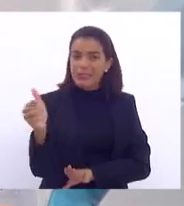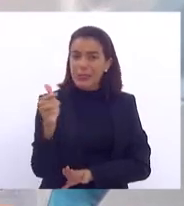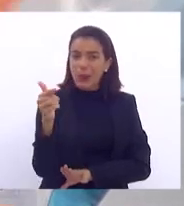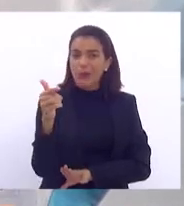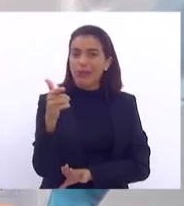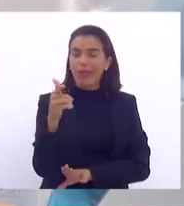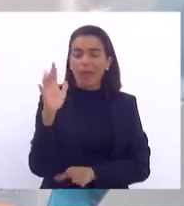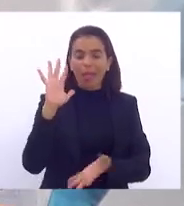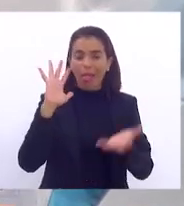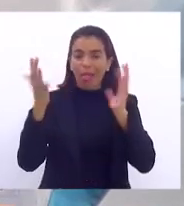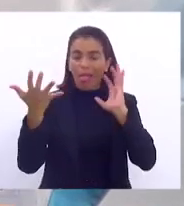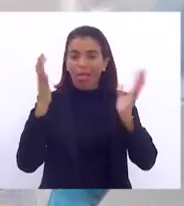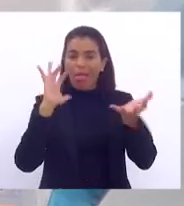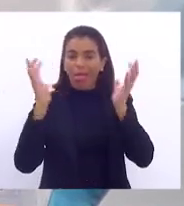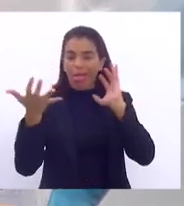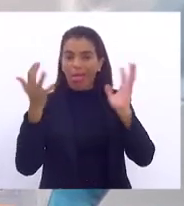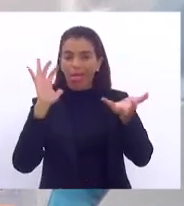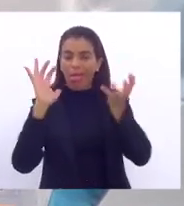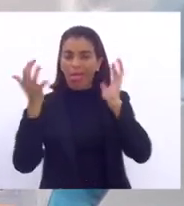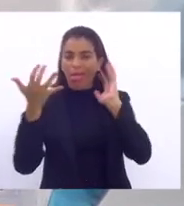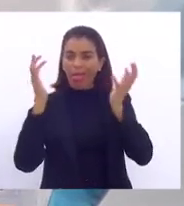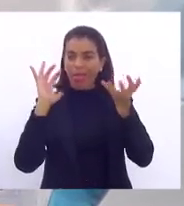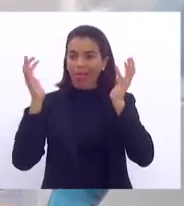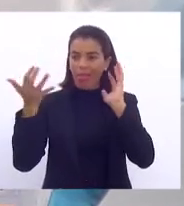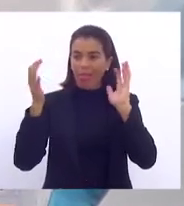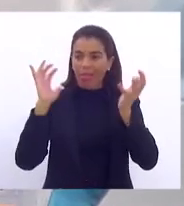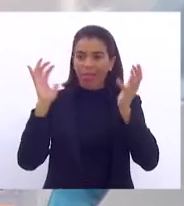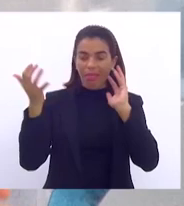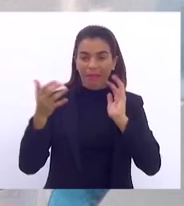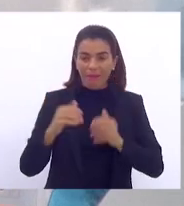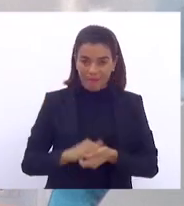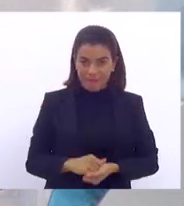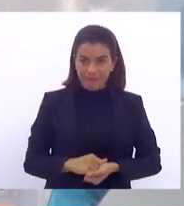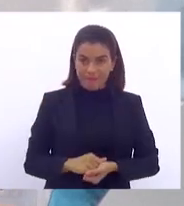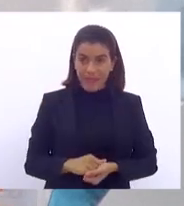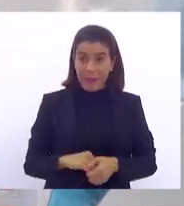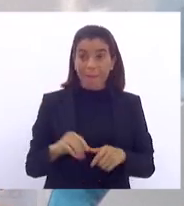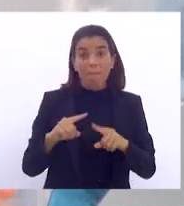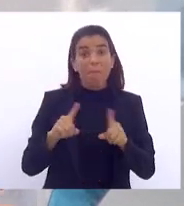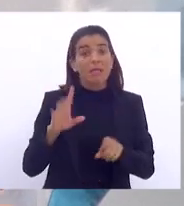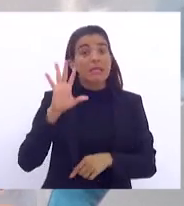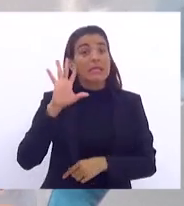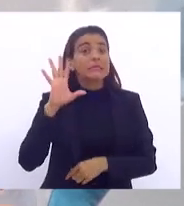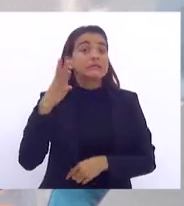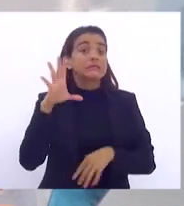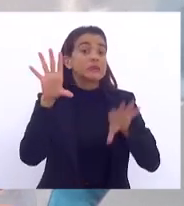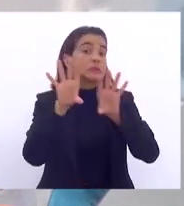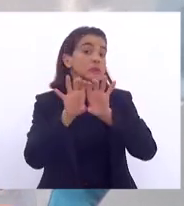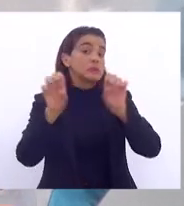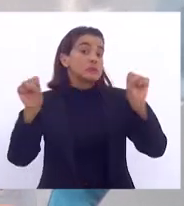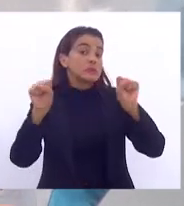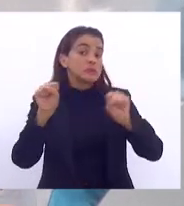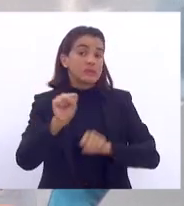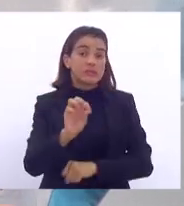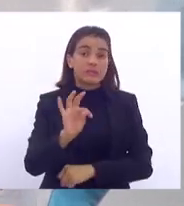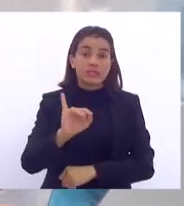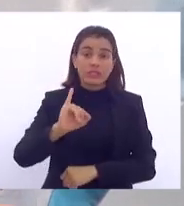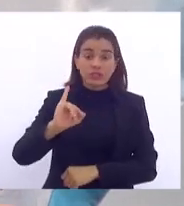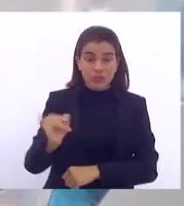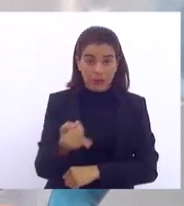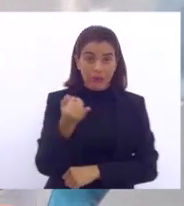cada hora sopra para um lado diferente mas decidiu o Supremo só cabe a